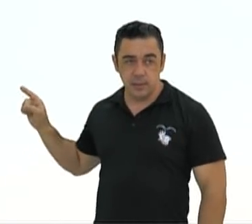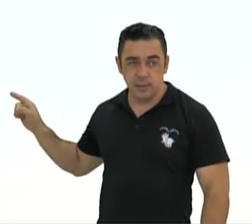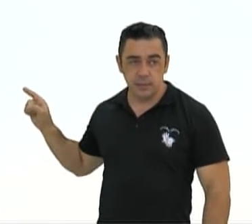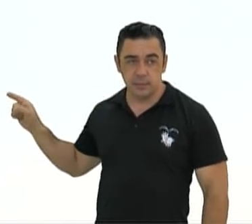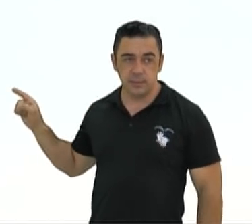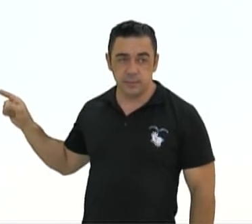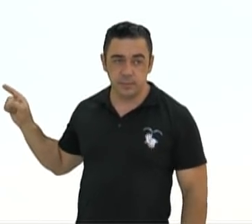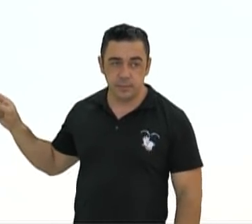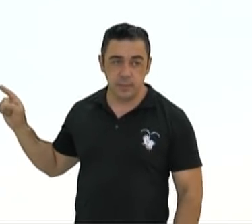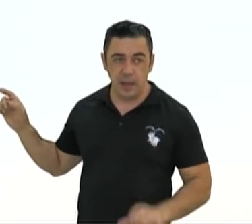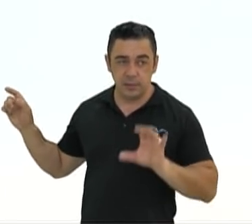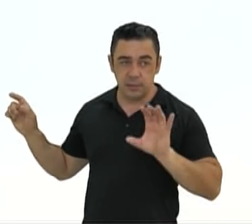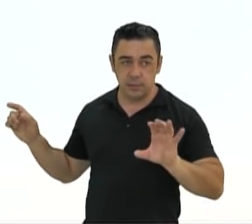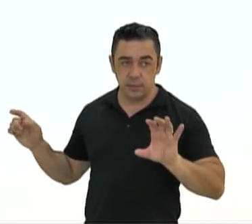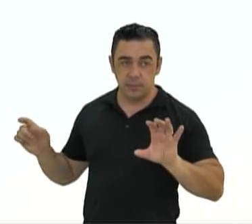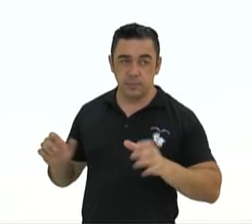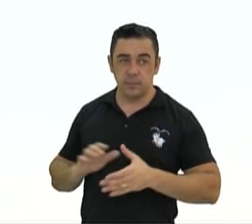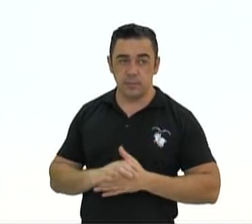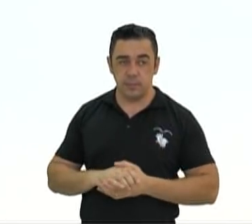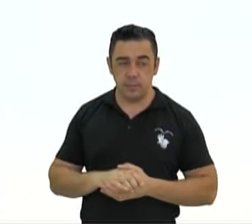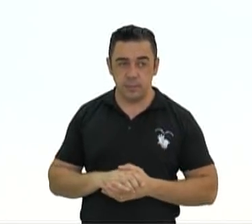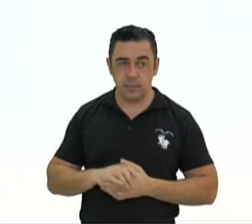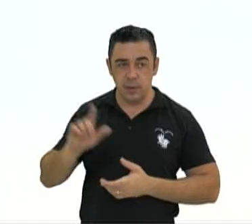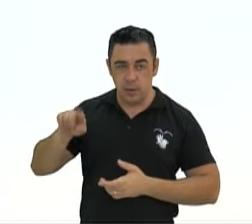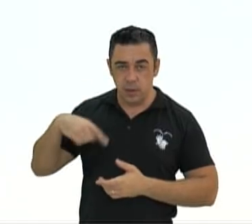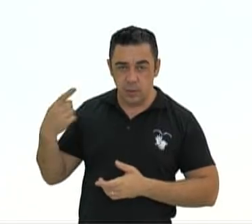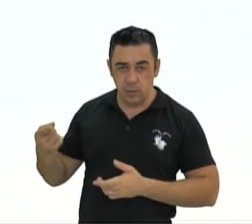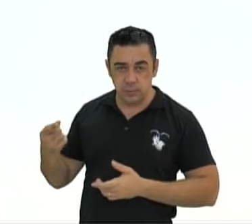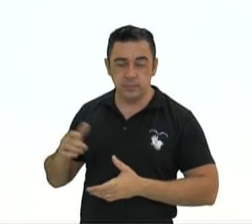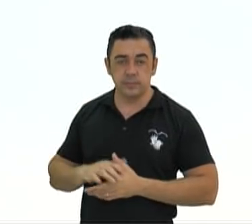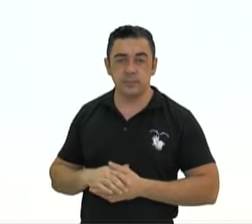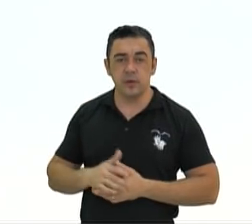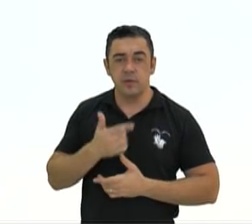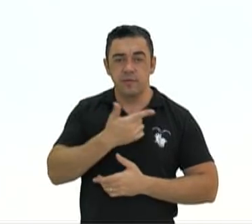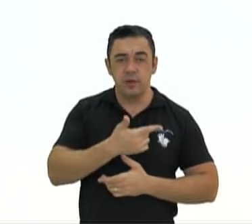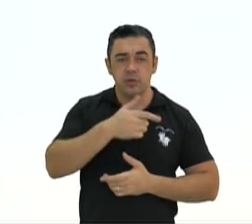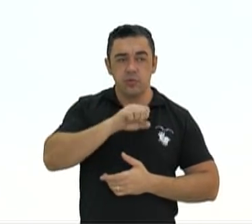aqui e esta outra aqui,